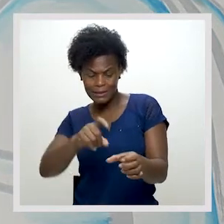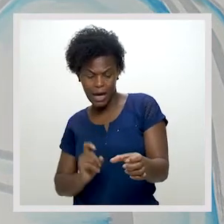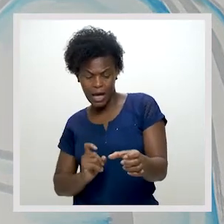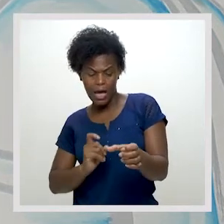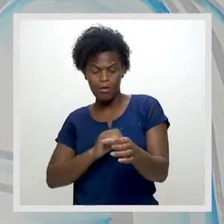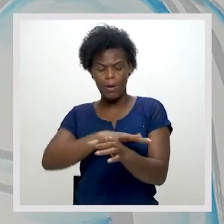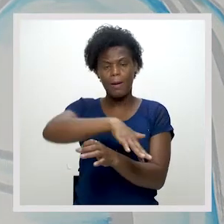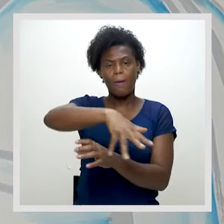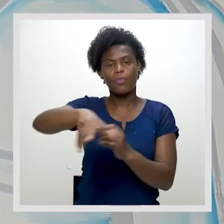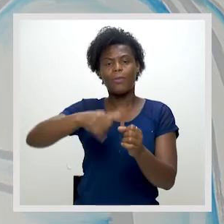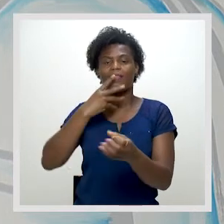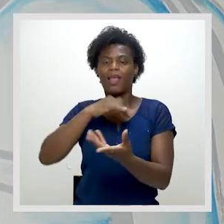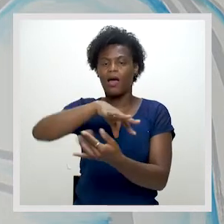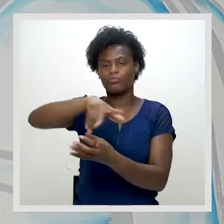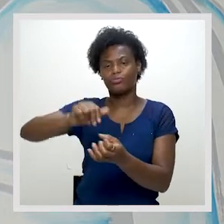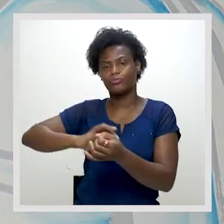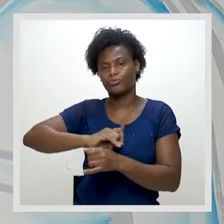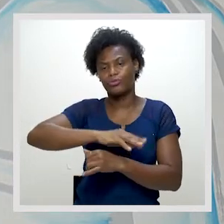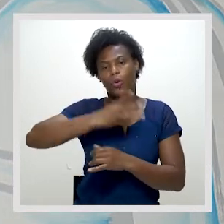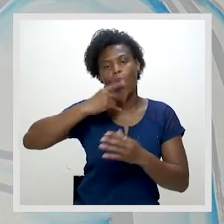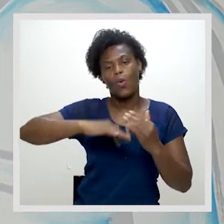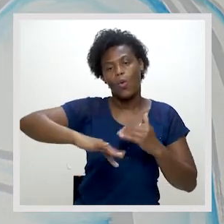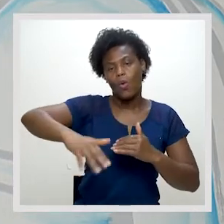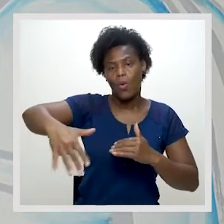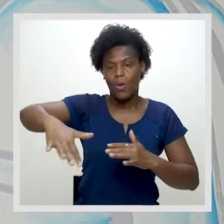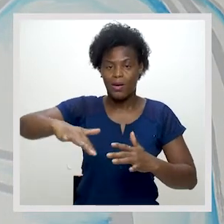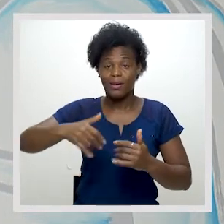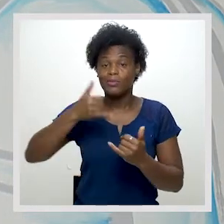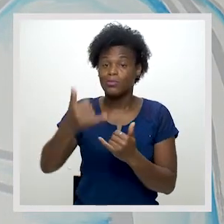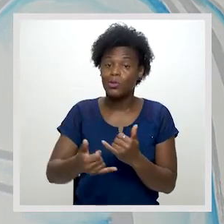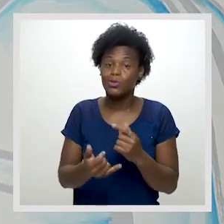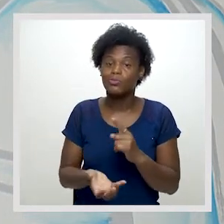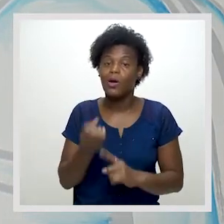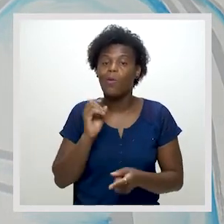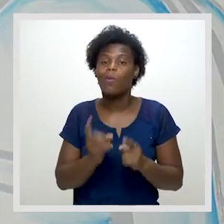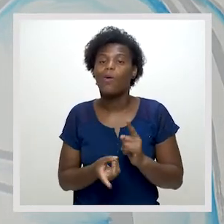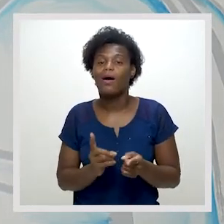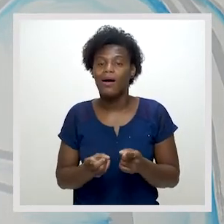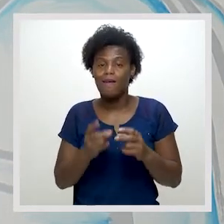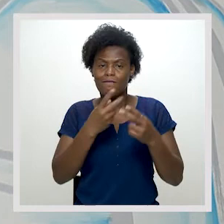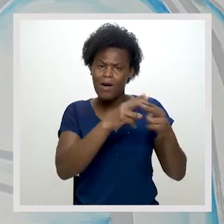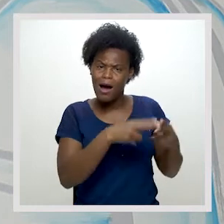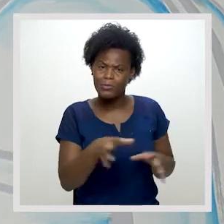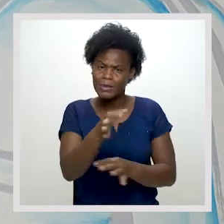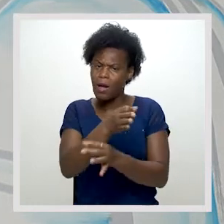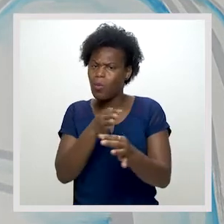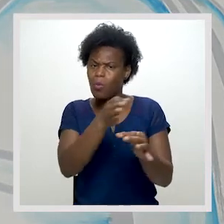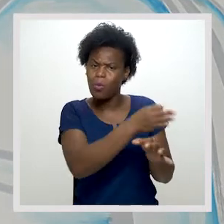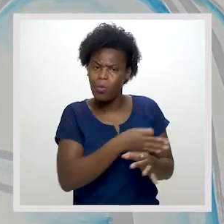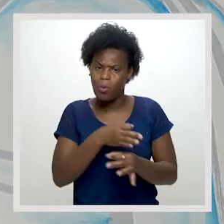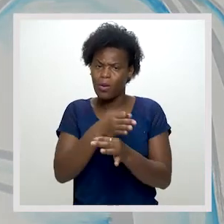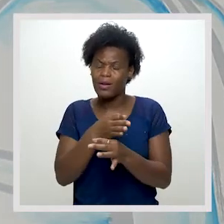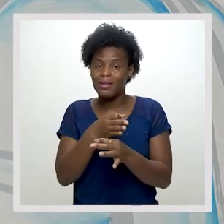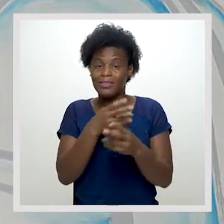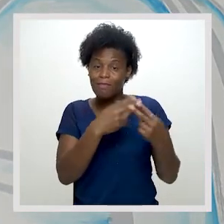o meio terrestre. Conquistando o meio terrestre, aí surgiu o quê? A multicelularidade. Seres com